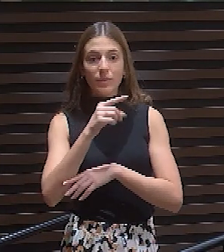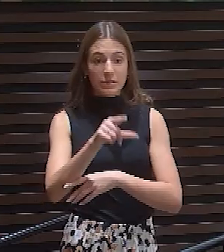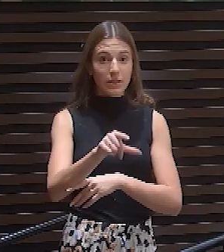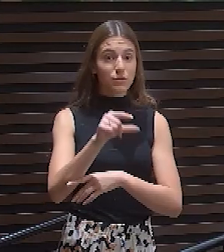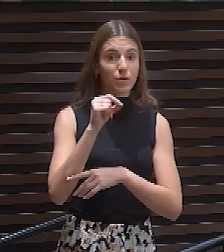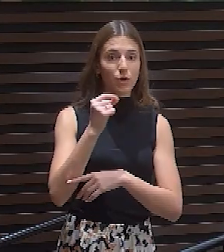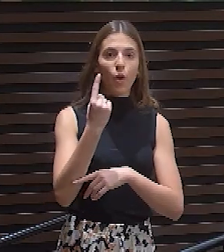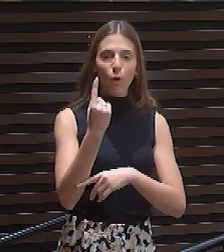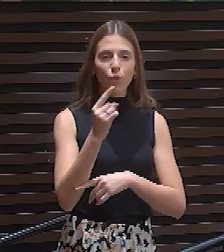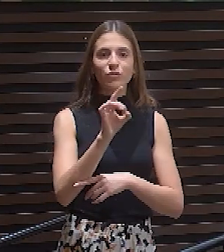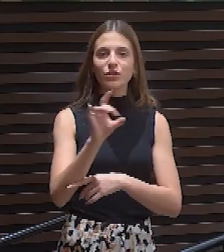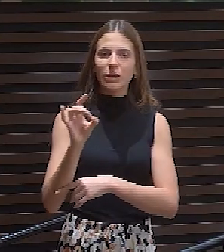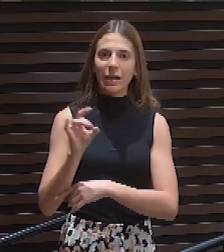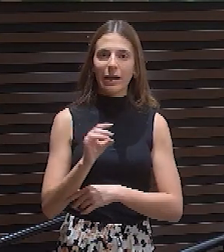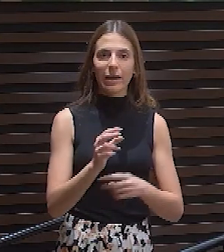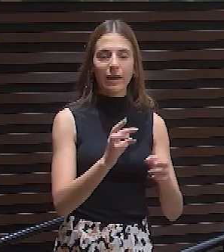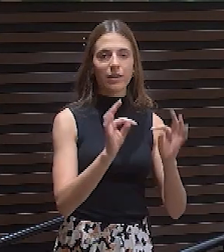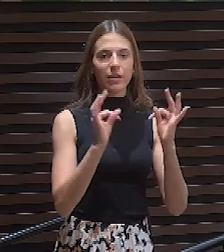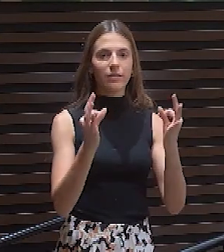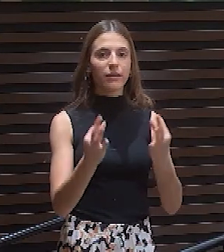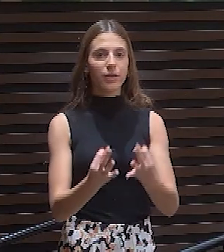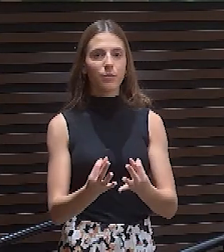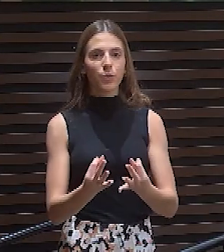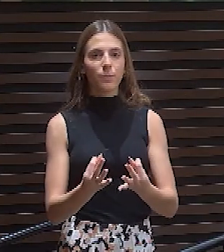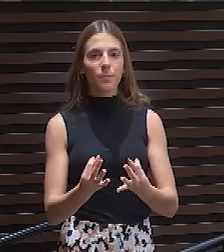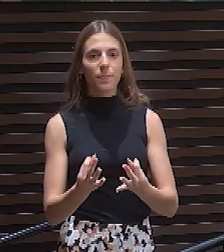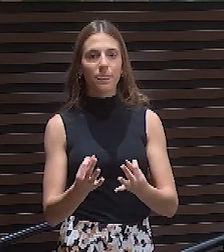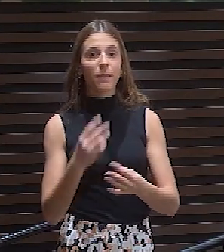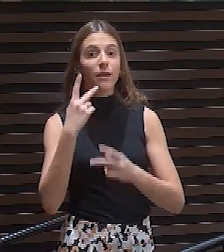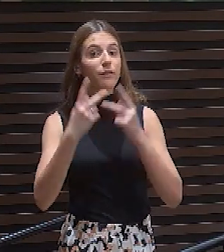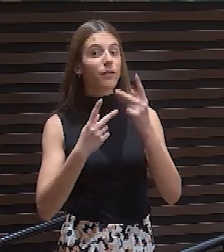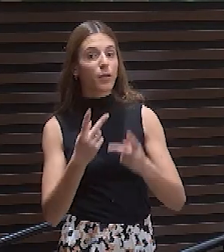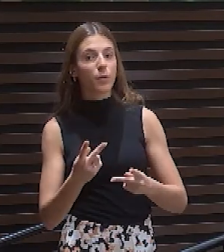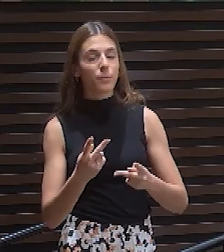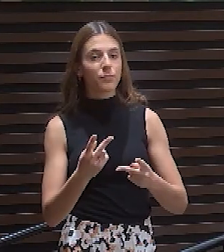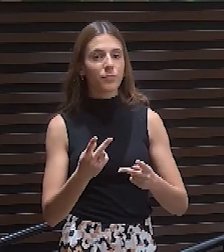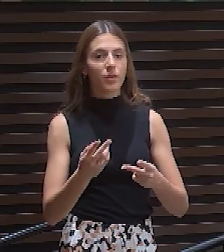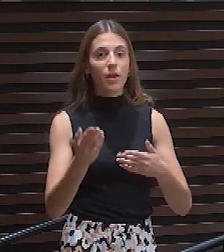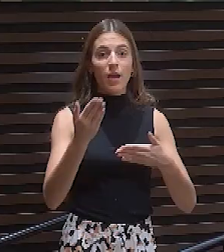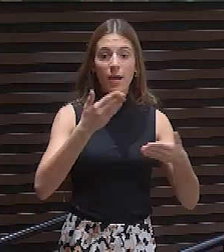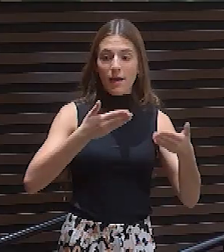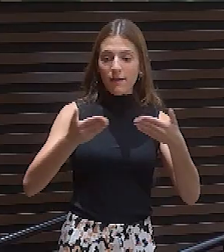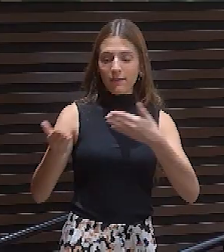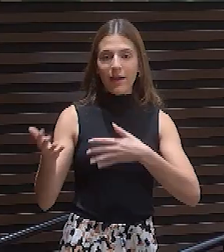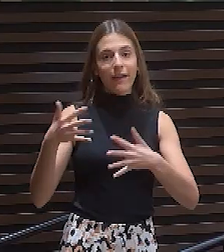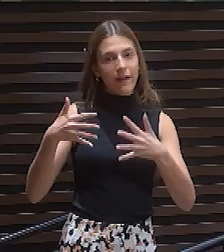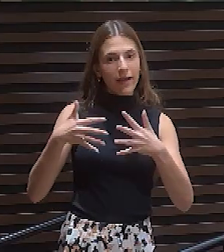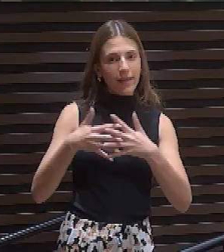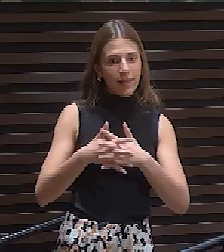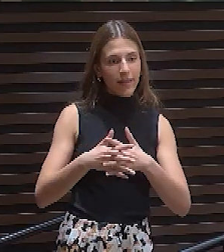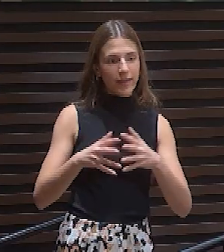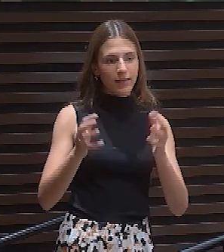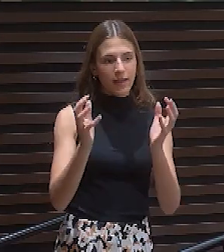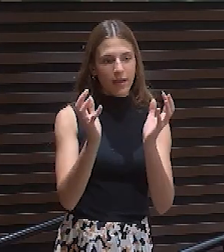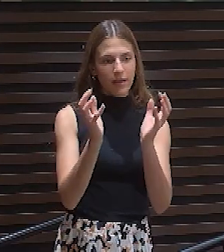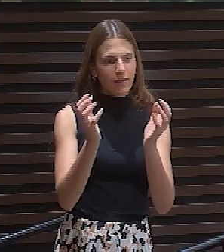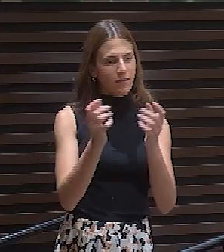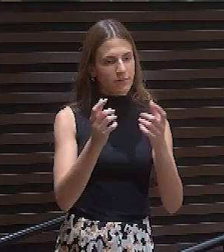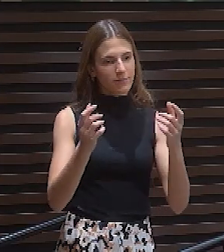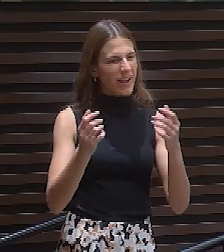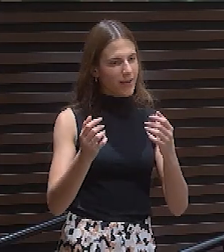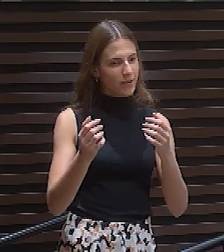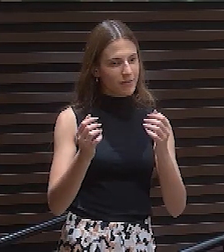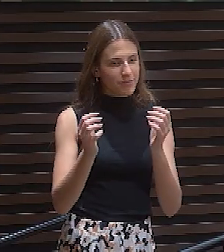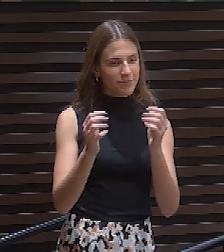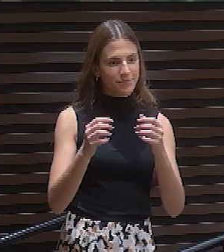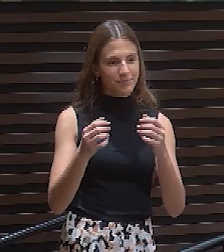cada tribo, e disse-lhe: passai adiante da arca do Senhor, vosso Deus,